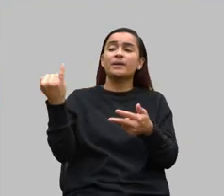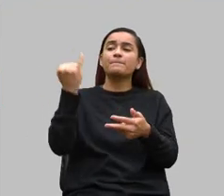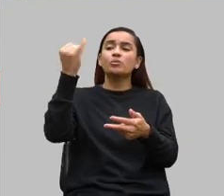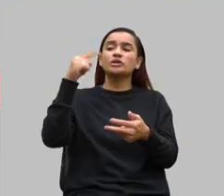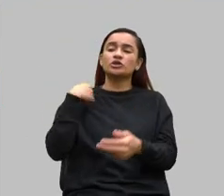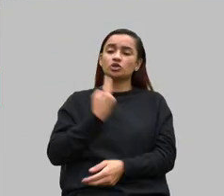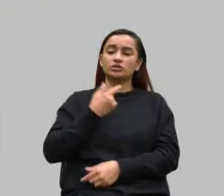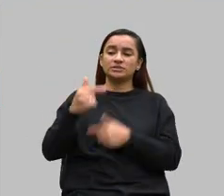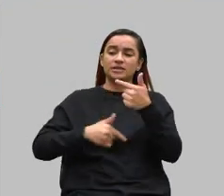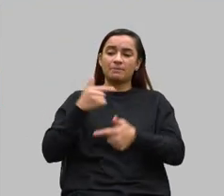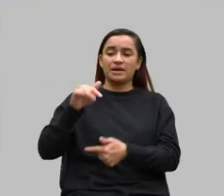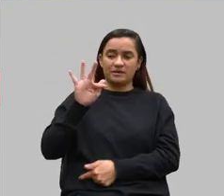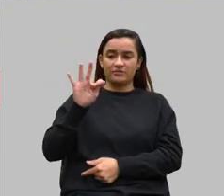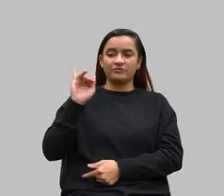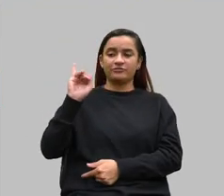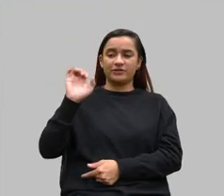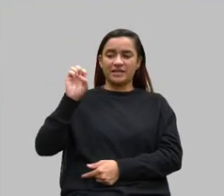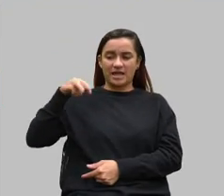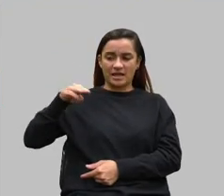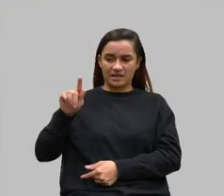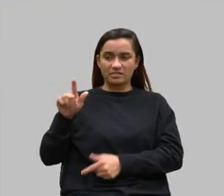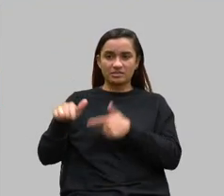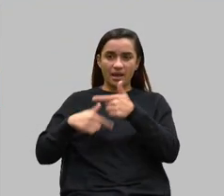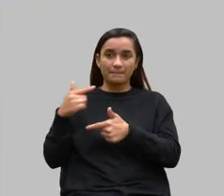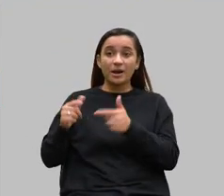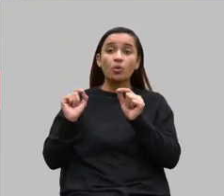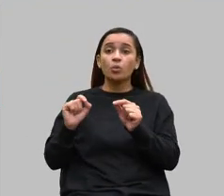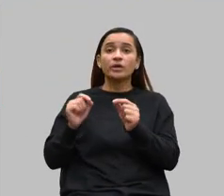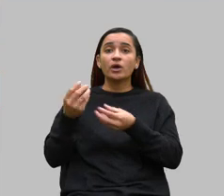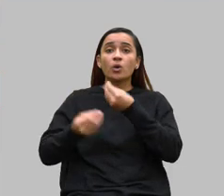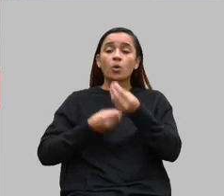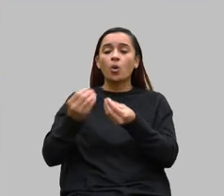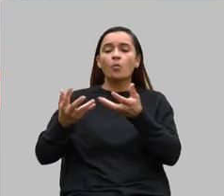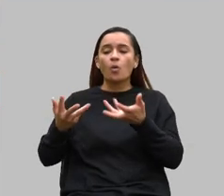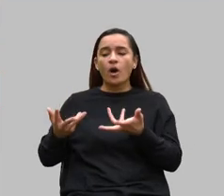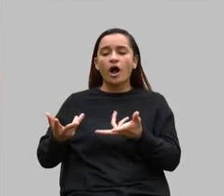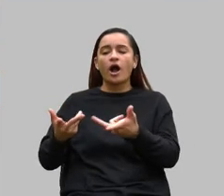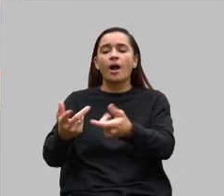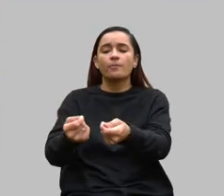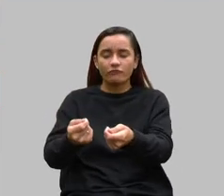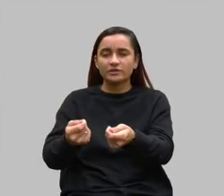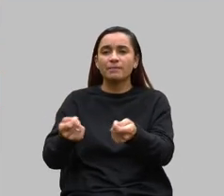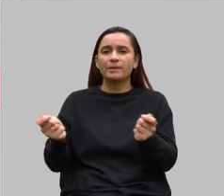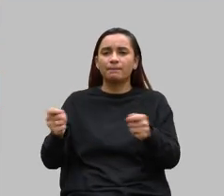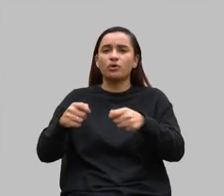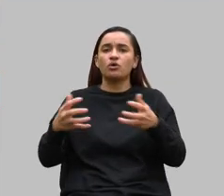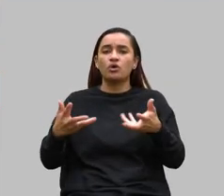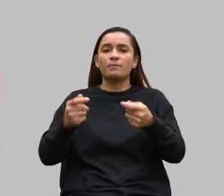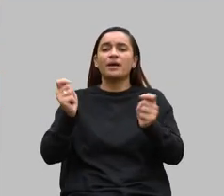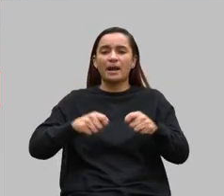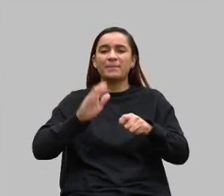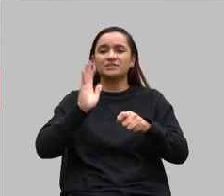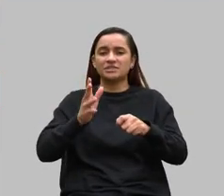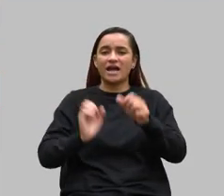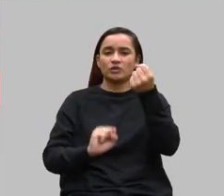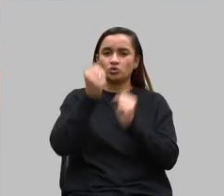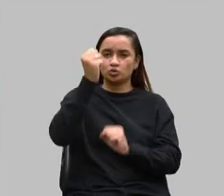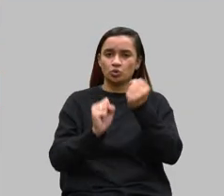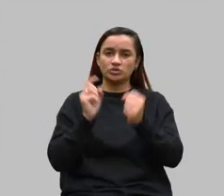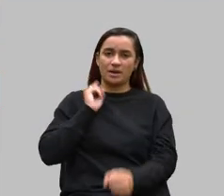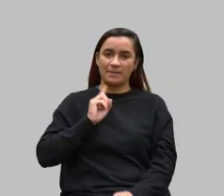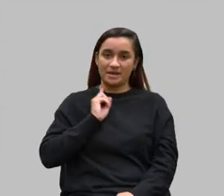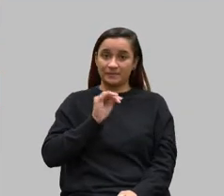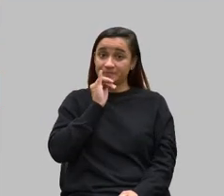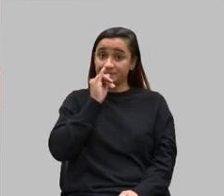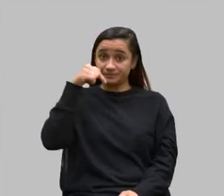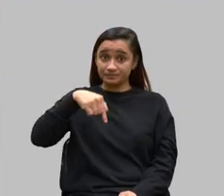que é a dinamização e o aproveitamento do melhor da capacidade instalada da indústria mineira nós temos aqui Minas celeiro de